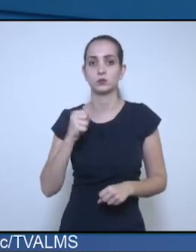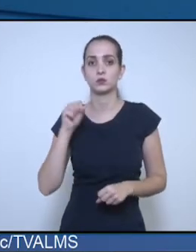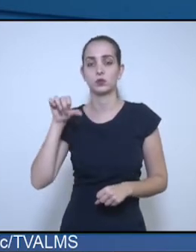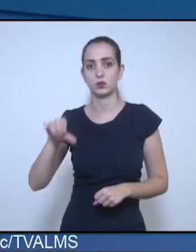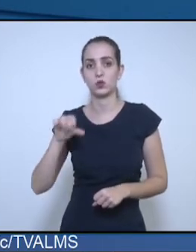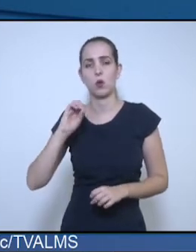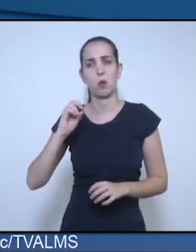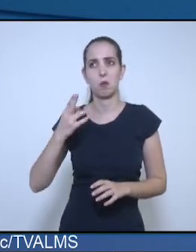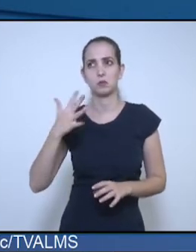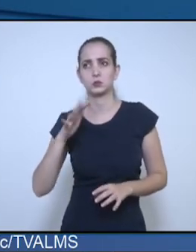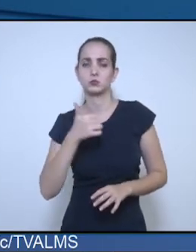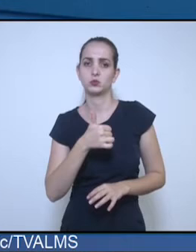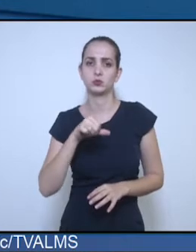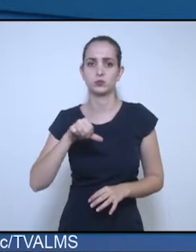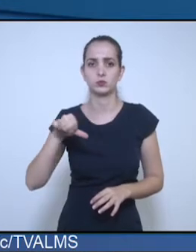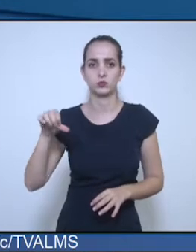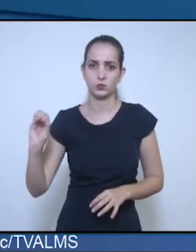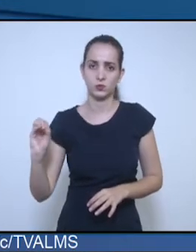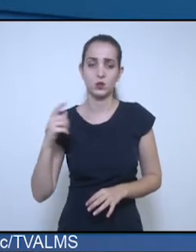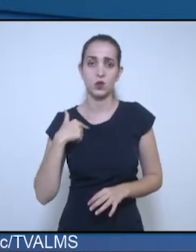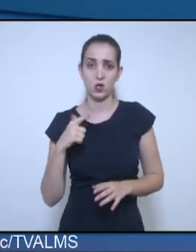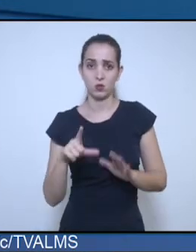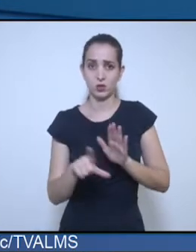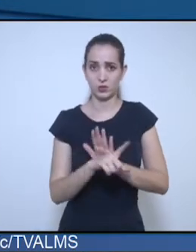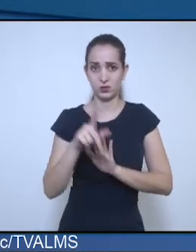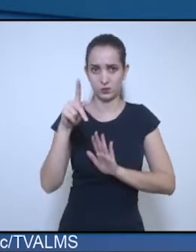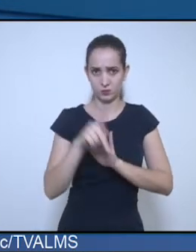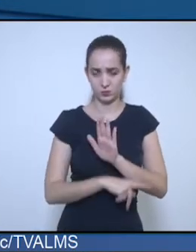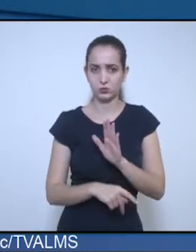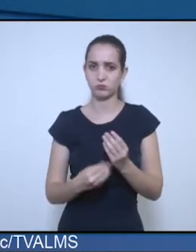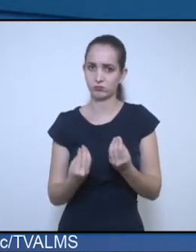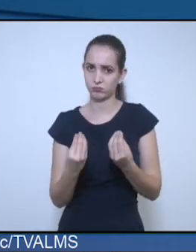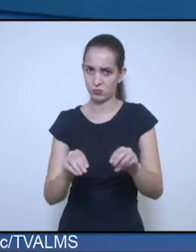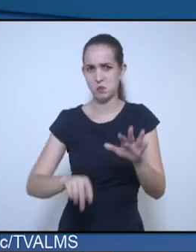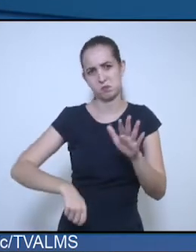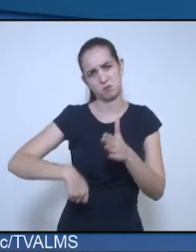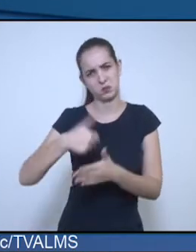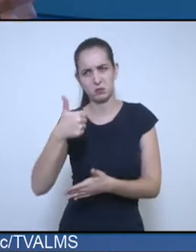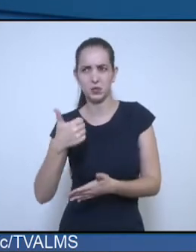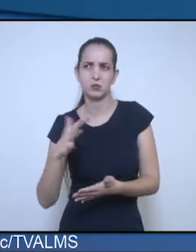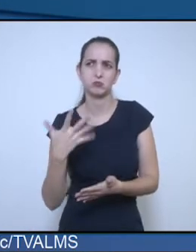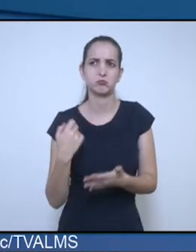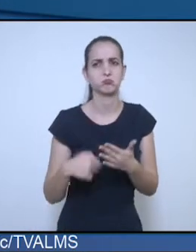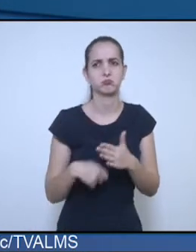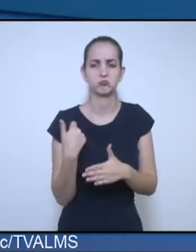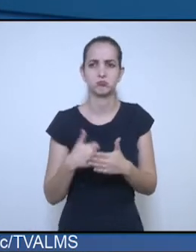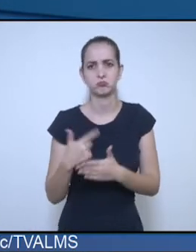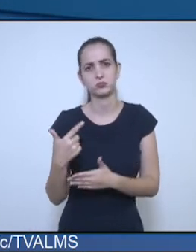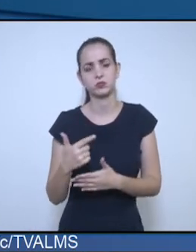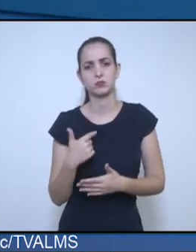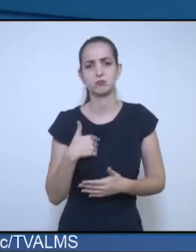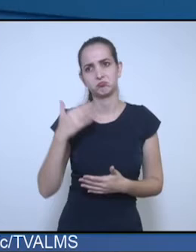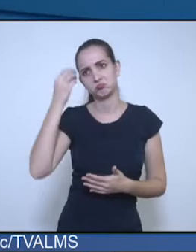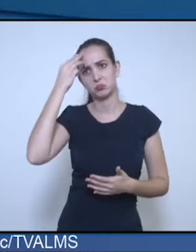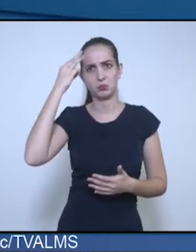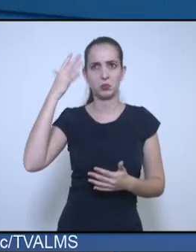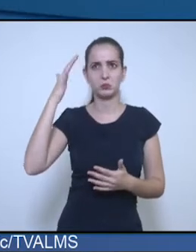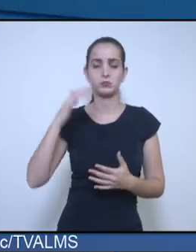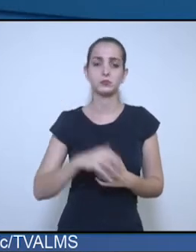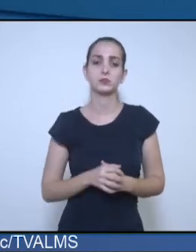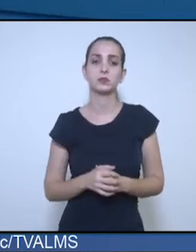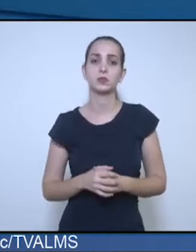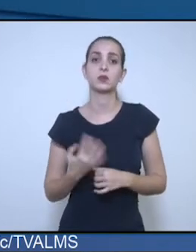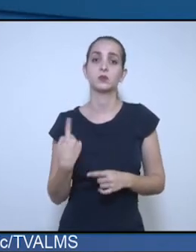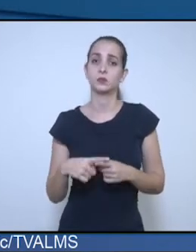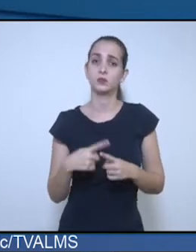1989 ou 90, eu entrei com um projeto de lei, foi um dos primeiros, não me falha a memória, que